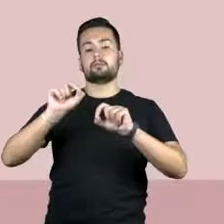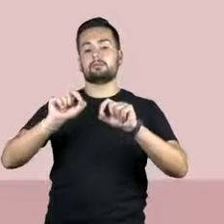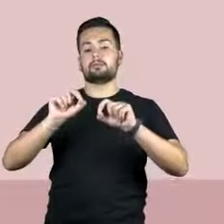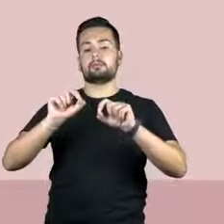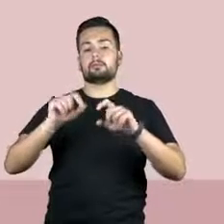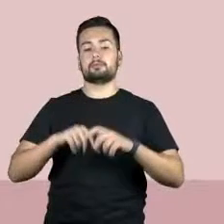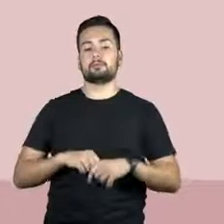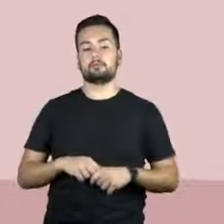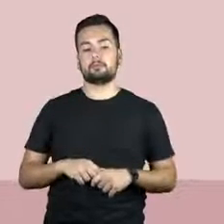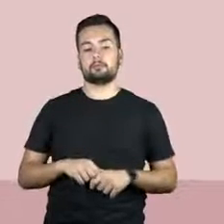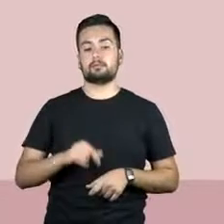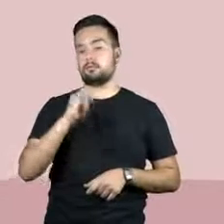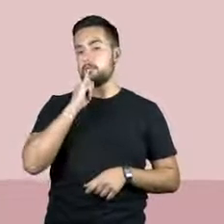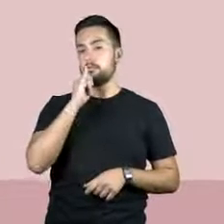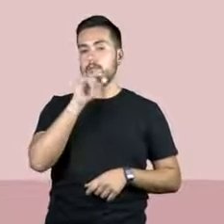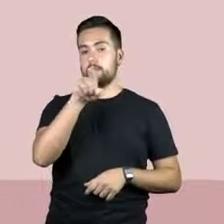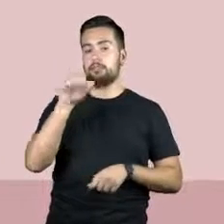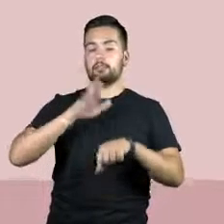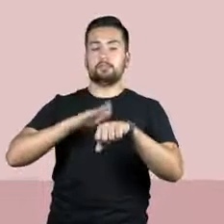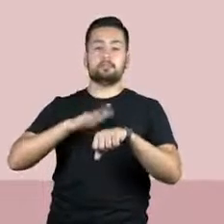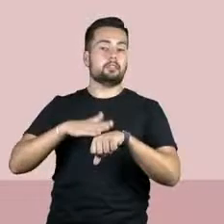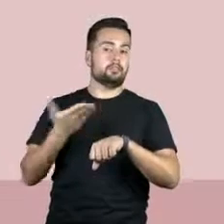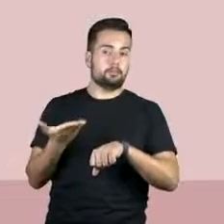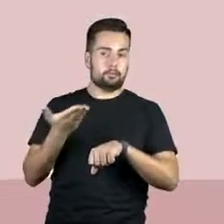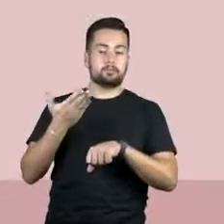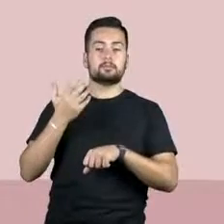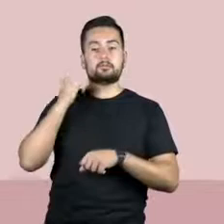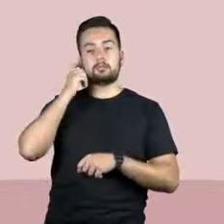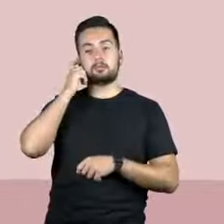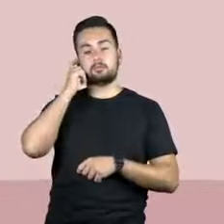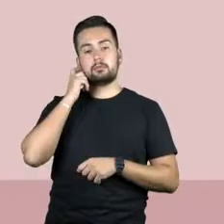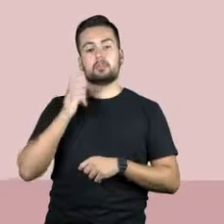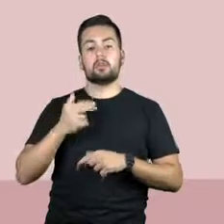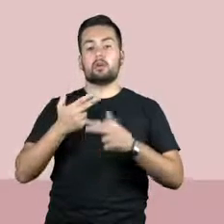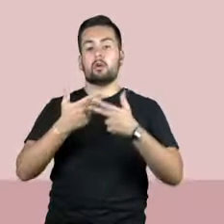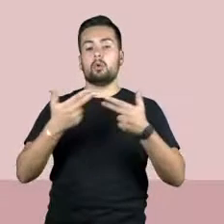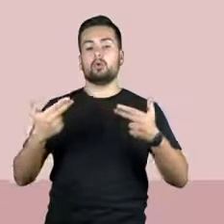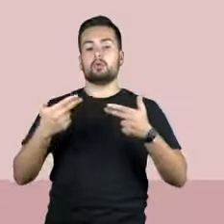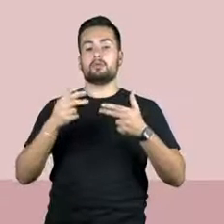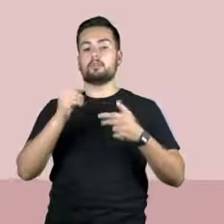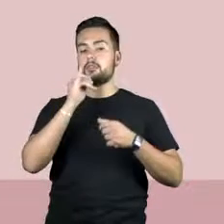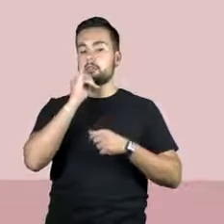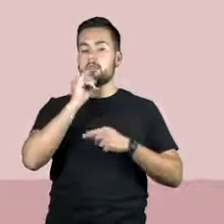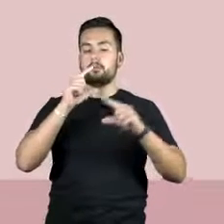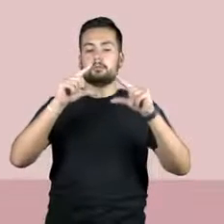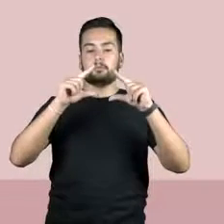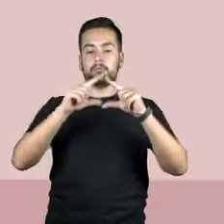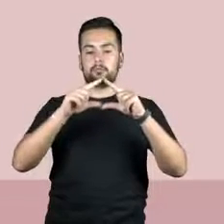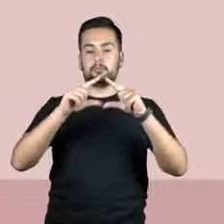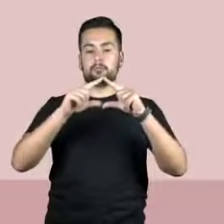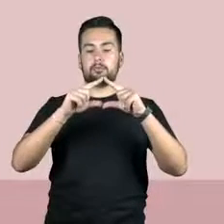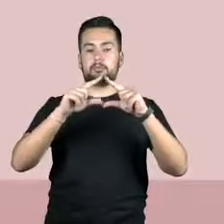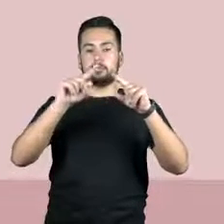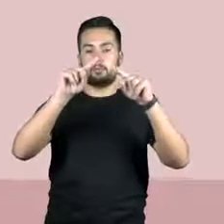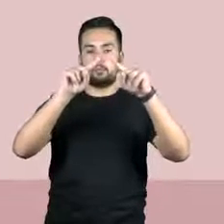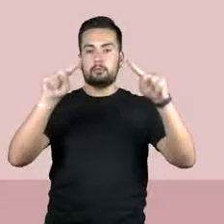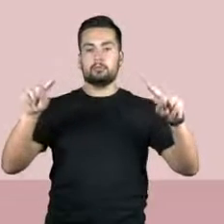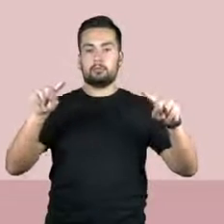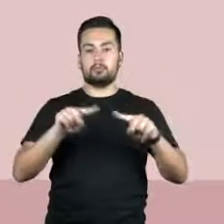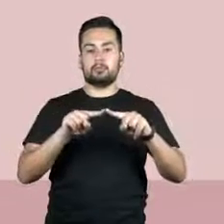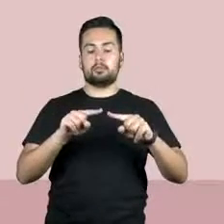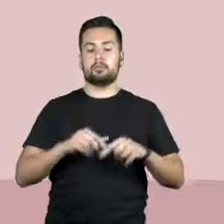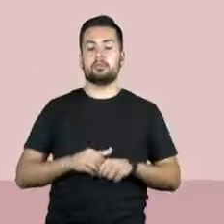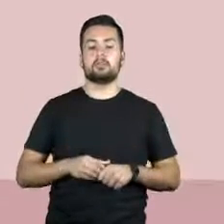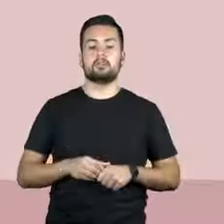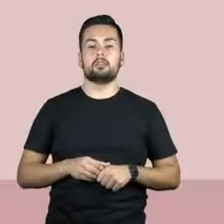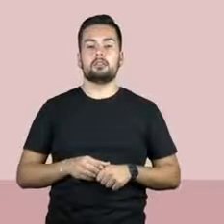que você, vamos dizer que você fez algo como se fosse um triângulo aqui, né, pegando um polígono com duas arestas, tá?